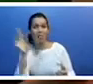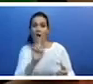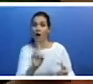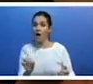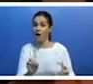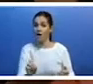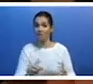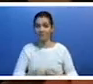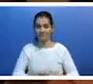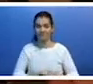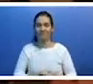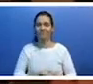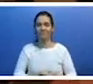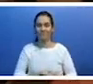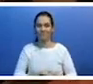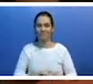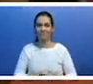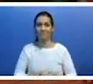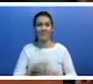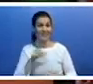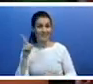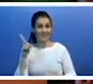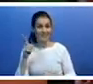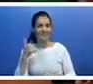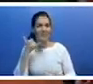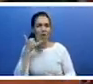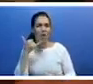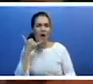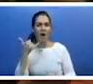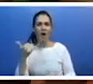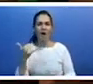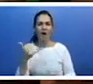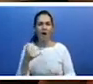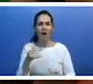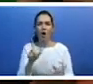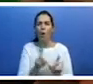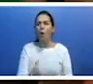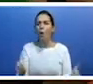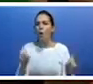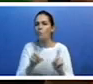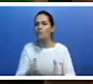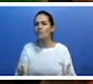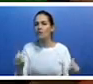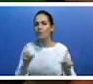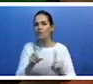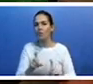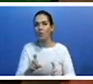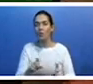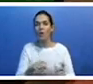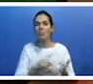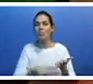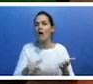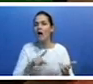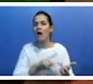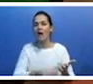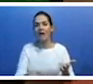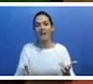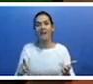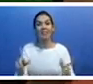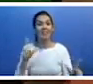manusear. Os aparelhos celulares, computadores, temos os tablets, TV,